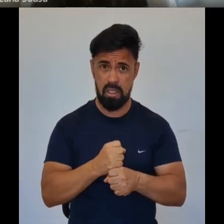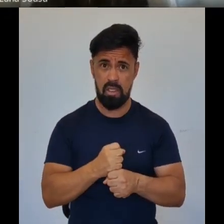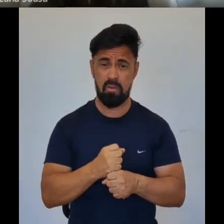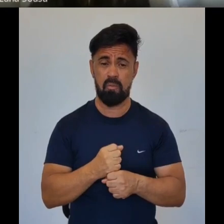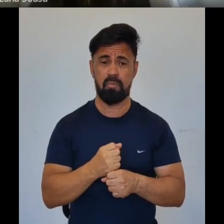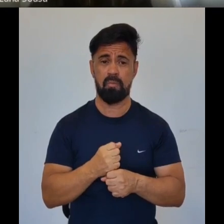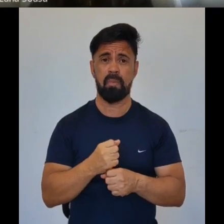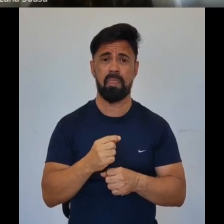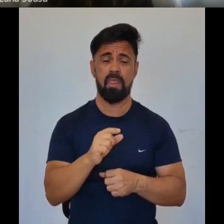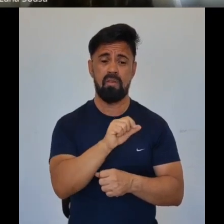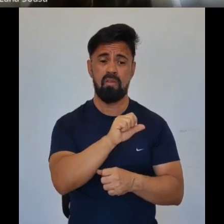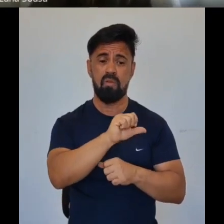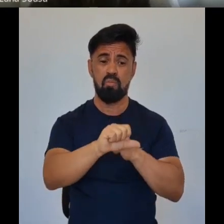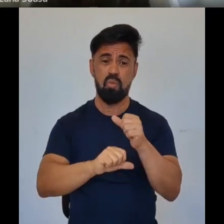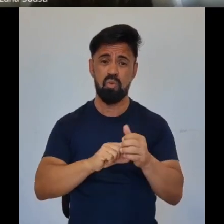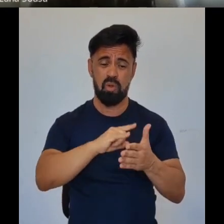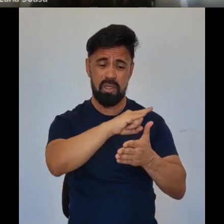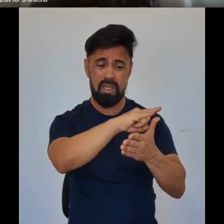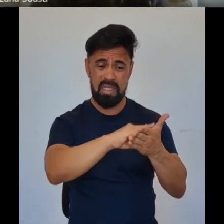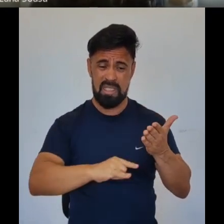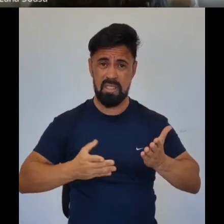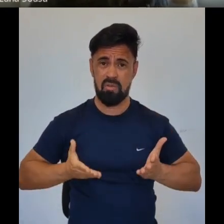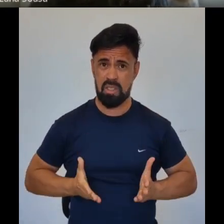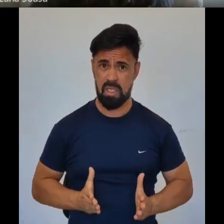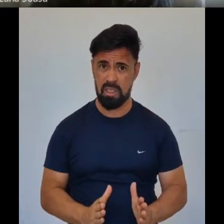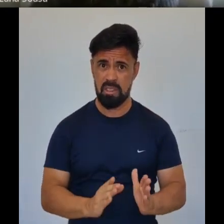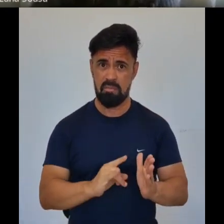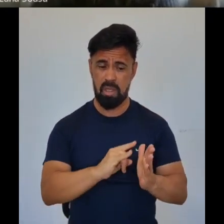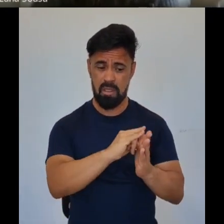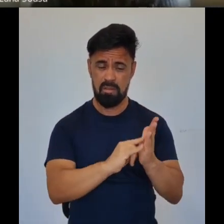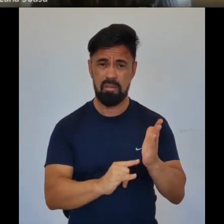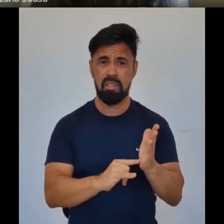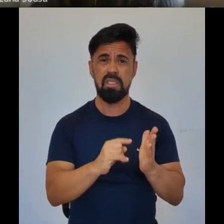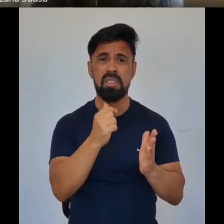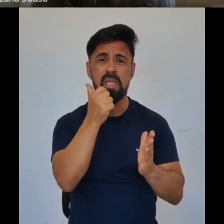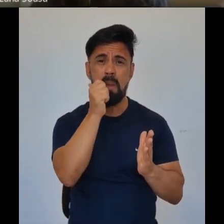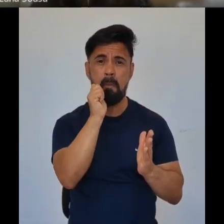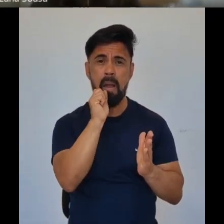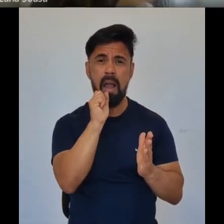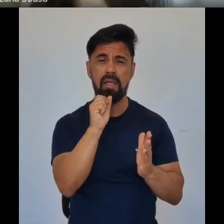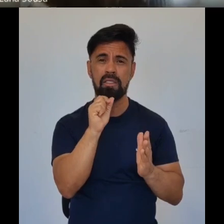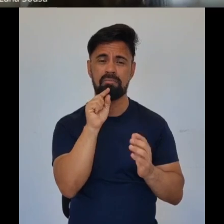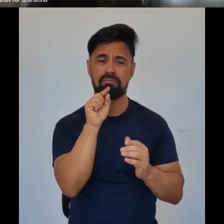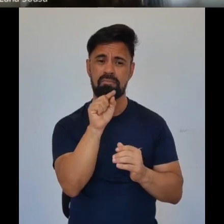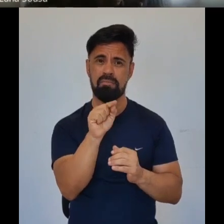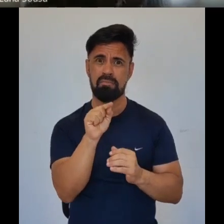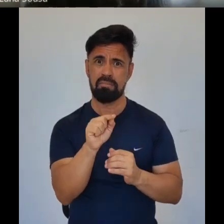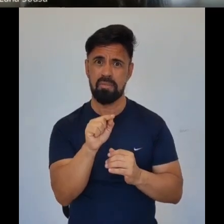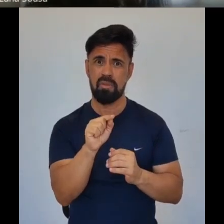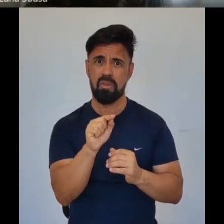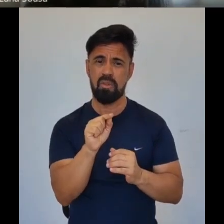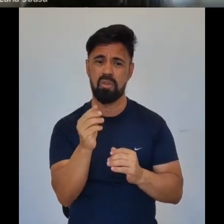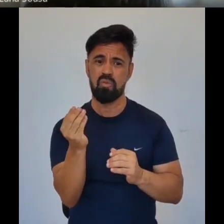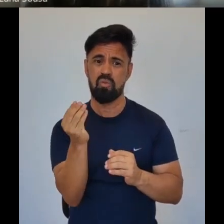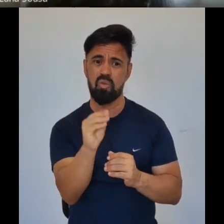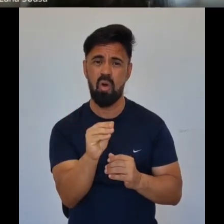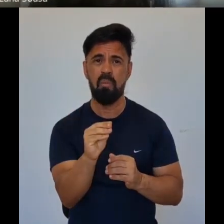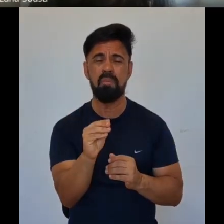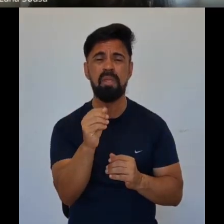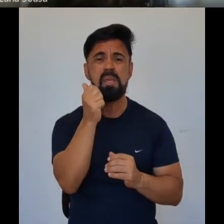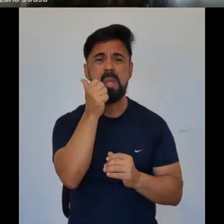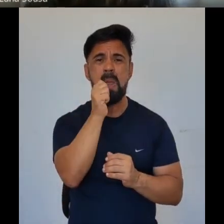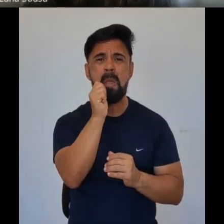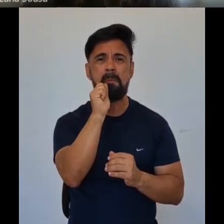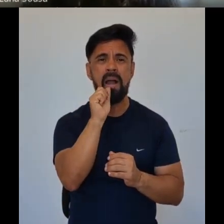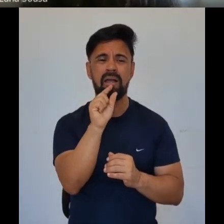são trans ou não binárias. Então, a pessoa tem que ser chamada pelo nome social dela, que nem sempre é o nome que está no documento, né?